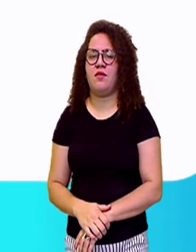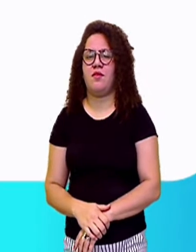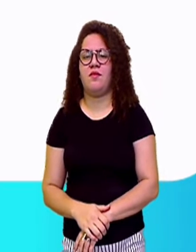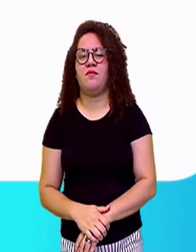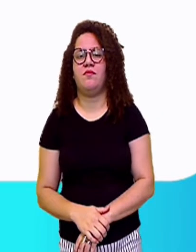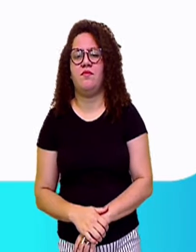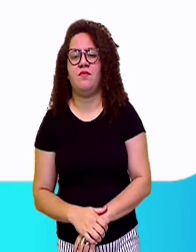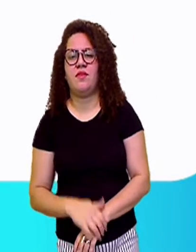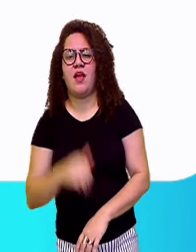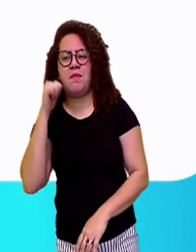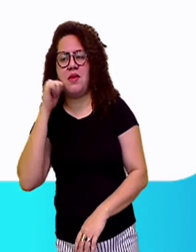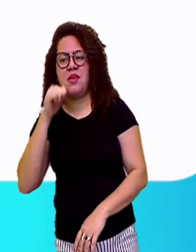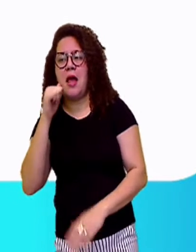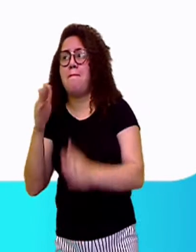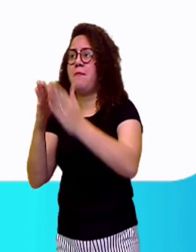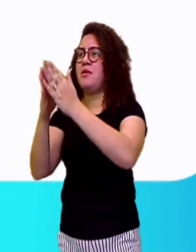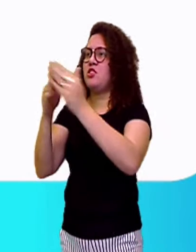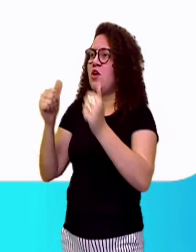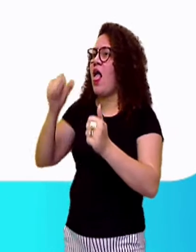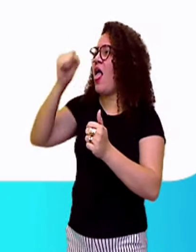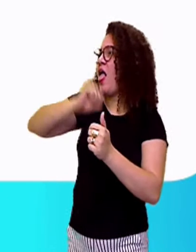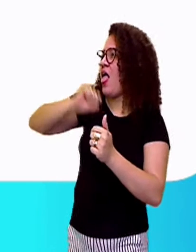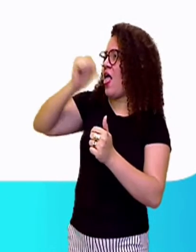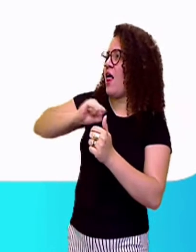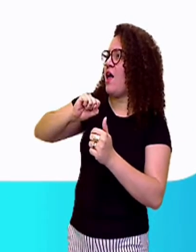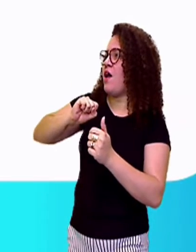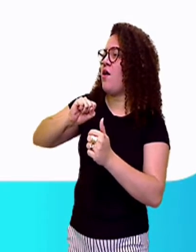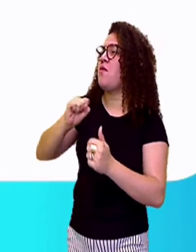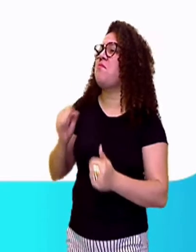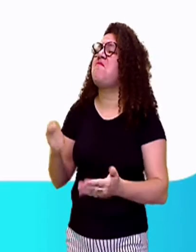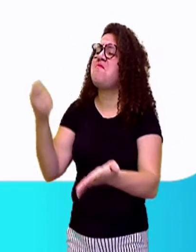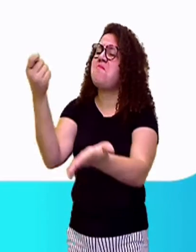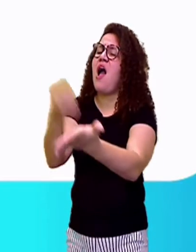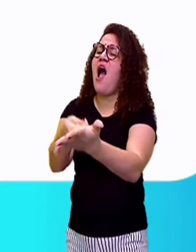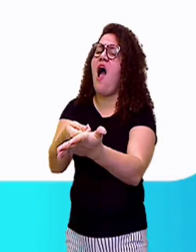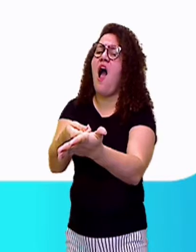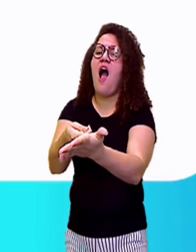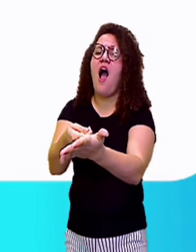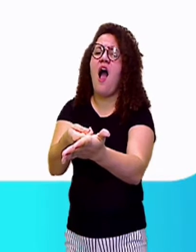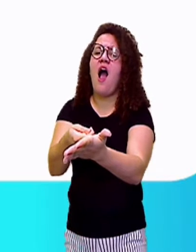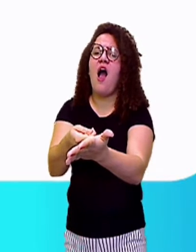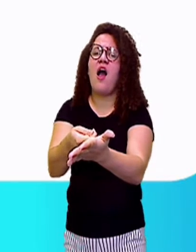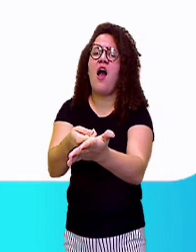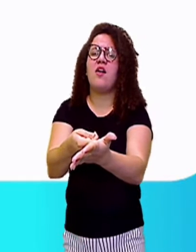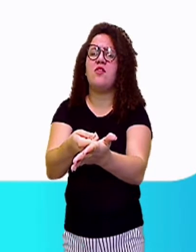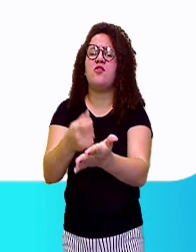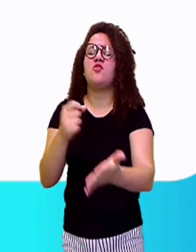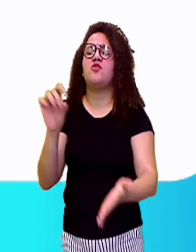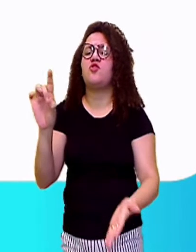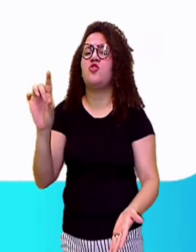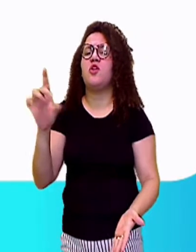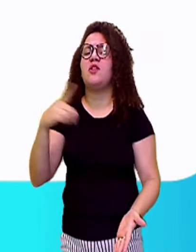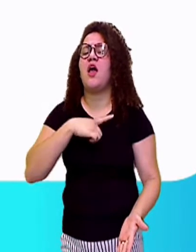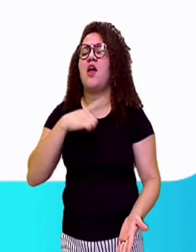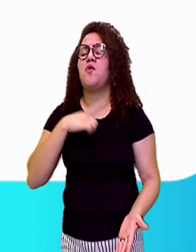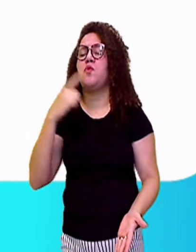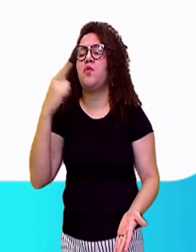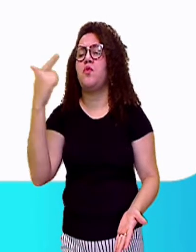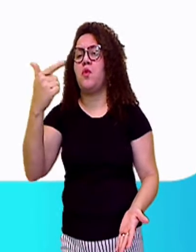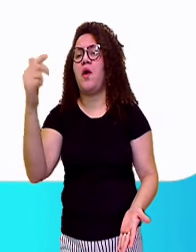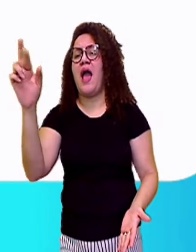Olha. Ela pediu o sorvete e a hora que ela foi pagar, xi, só tenho